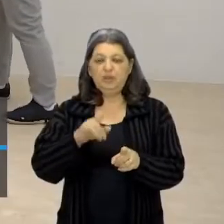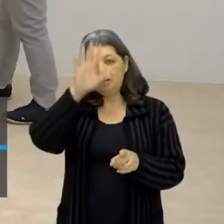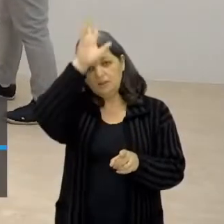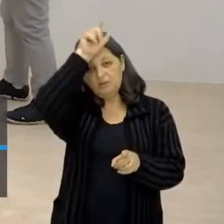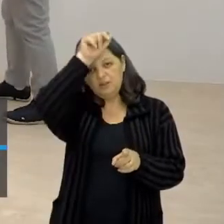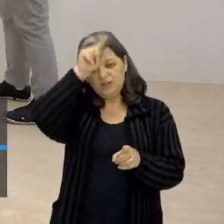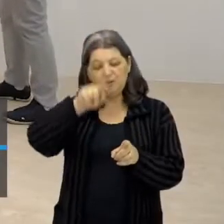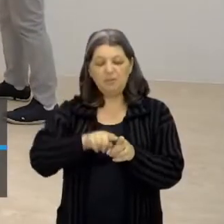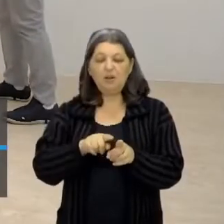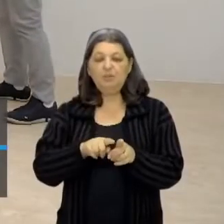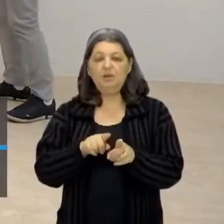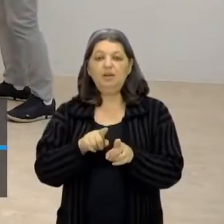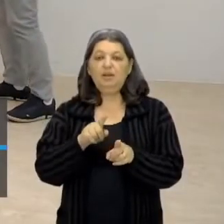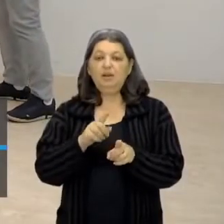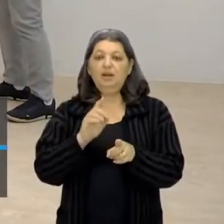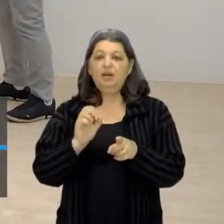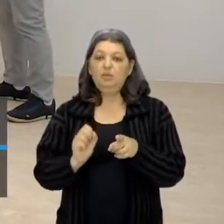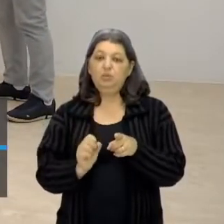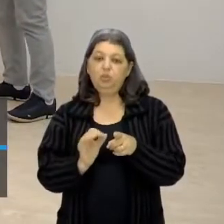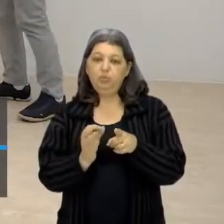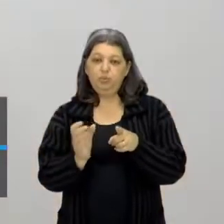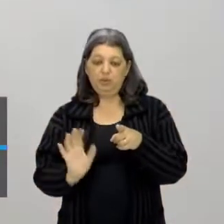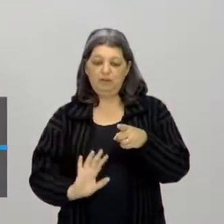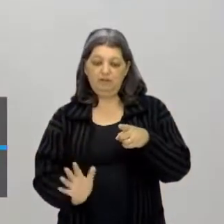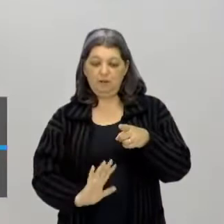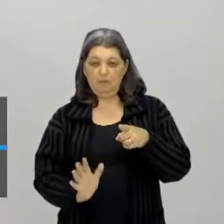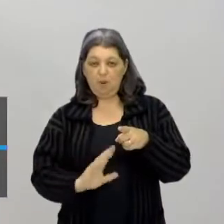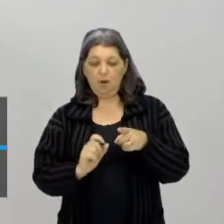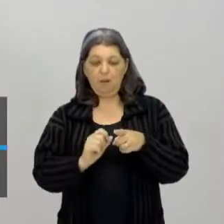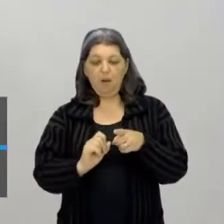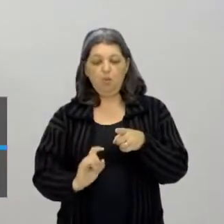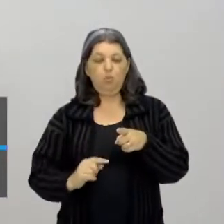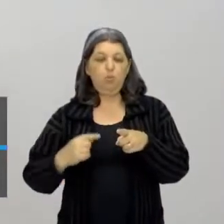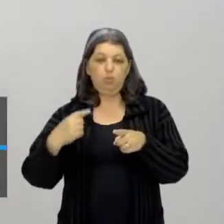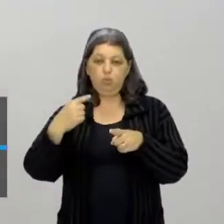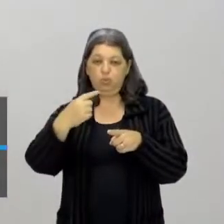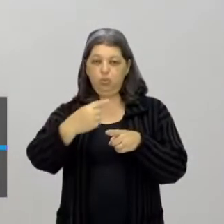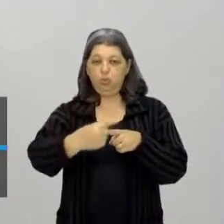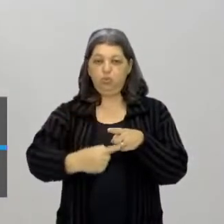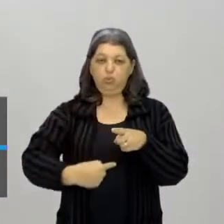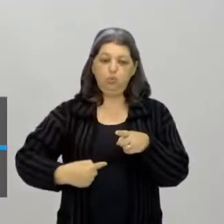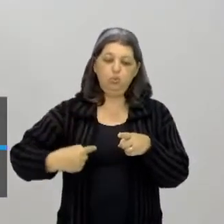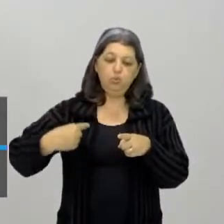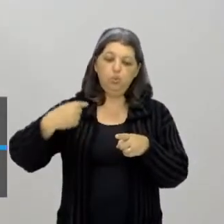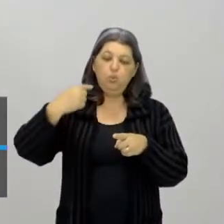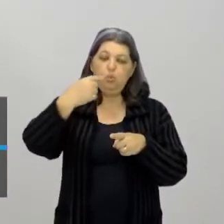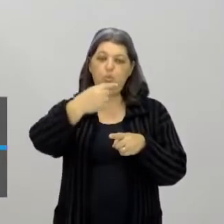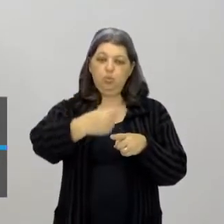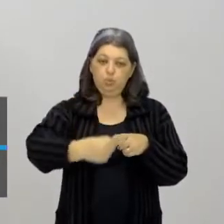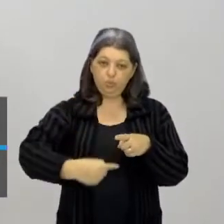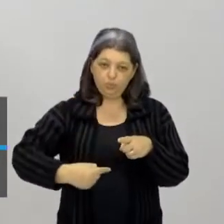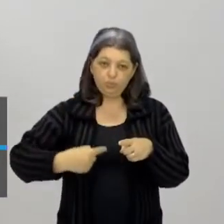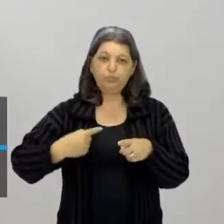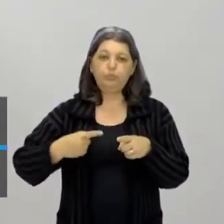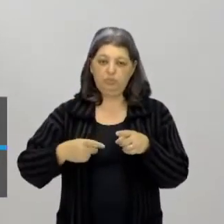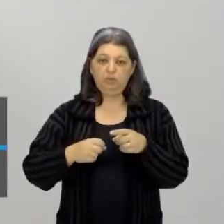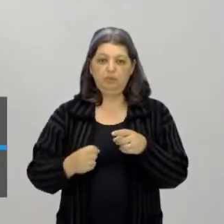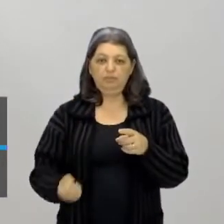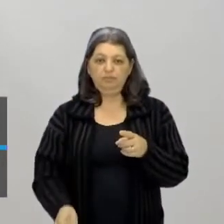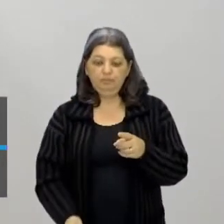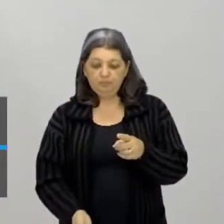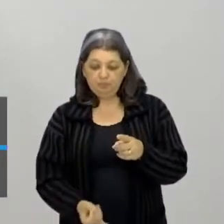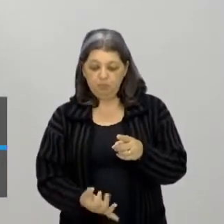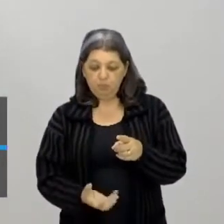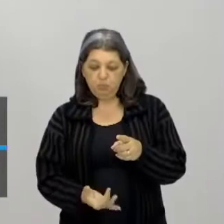João? E aí, televisão o vapor aqui, né? O vapor do frango e tudo mais aprisionado com a gordura e tudo mais sobe, e